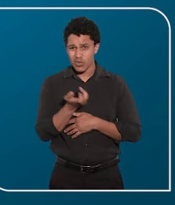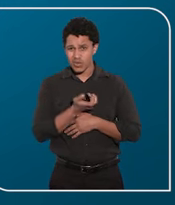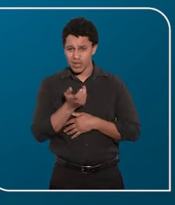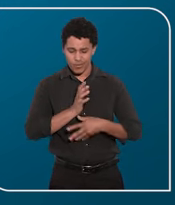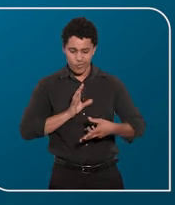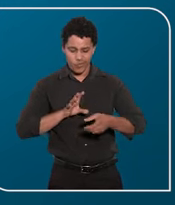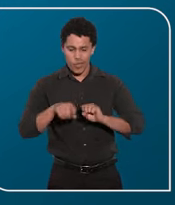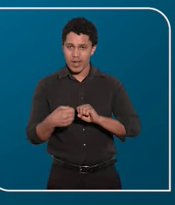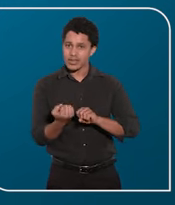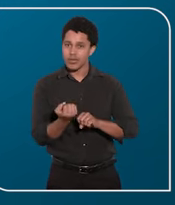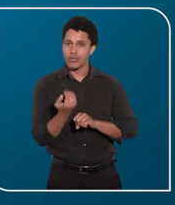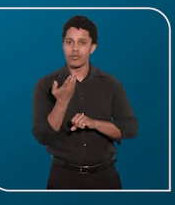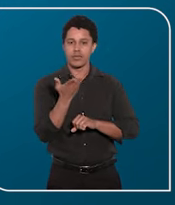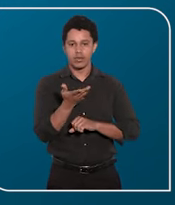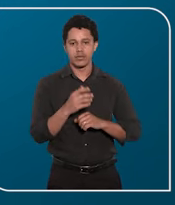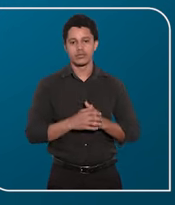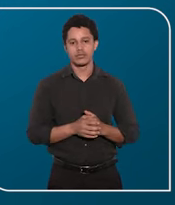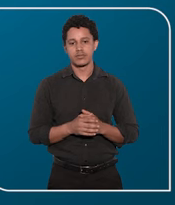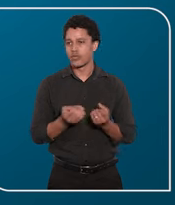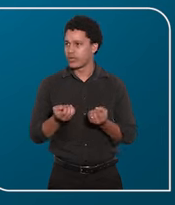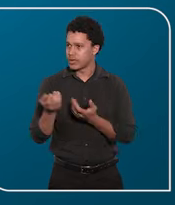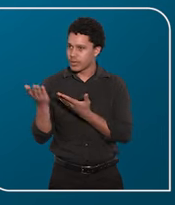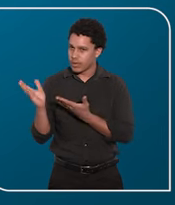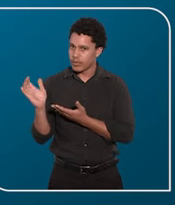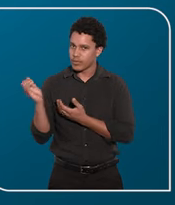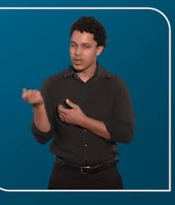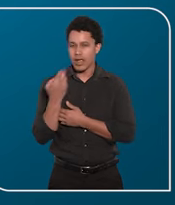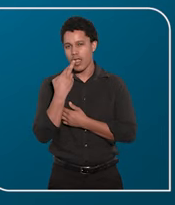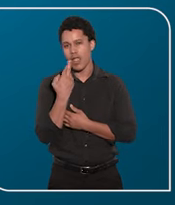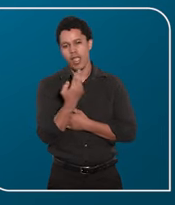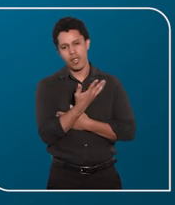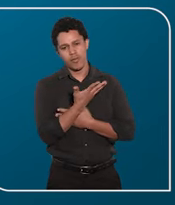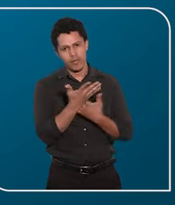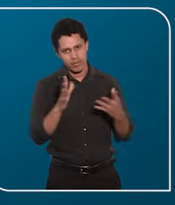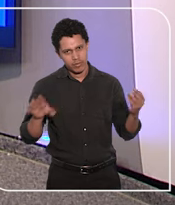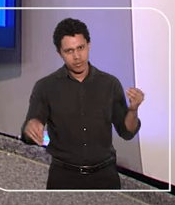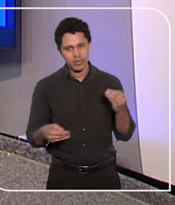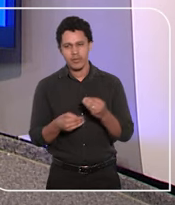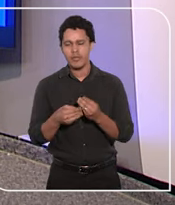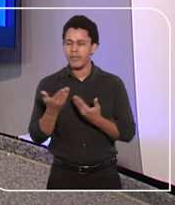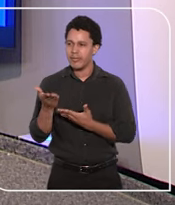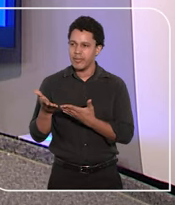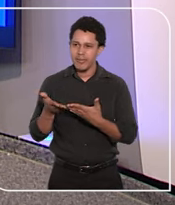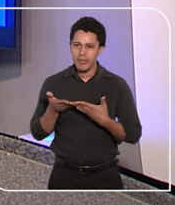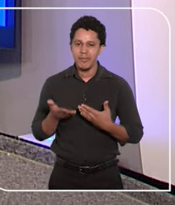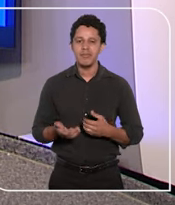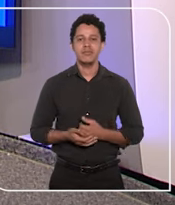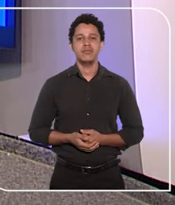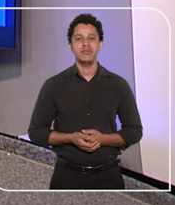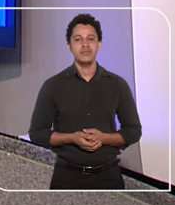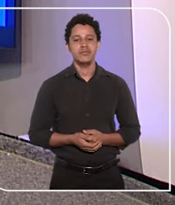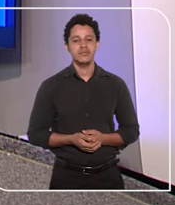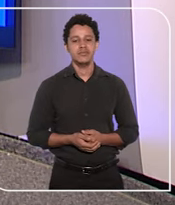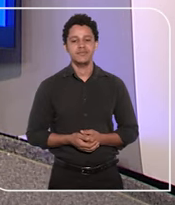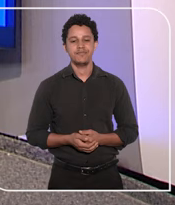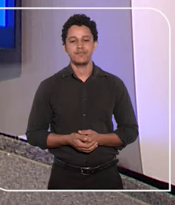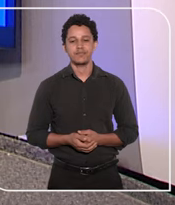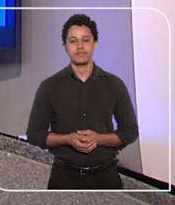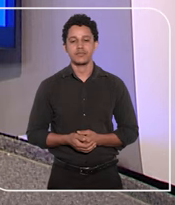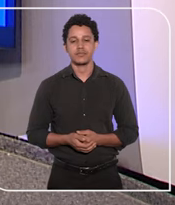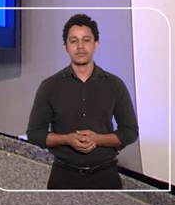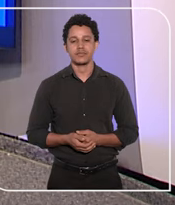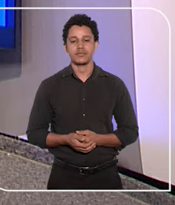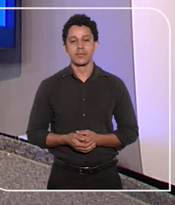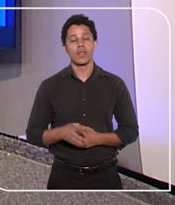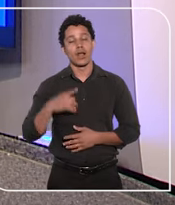fora. Tá, Feta? Então eu vou passar essa bola para ti, para que tu me complemente aqui, por favor. A condição de advogado no